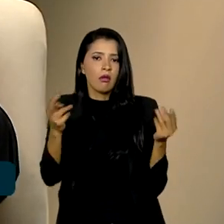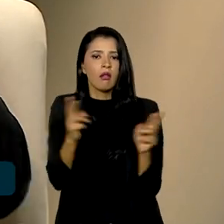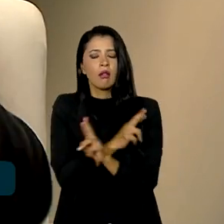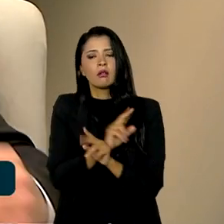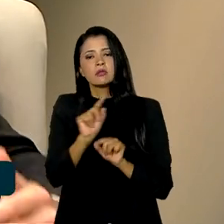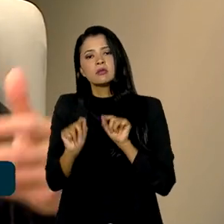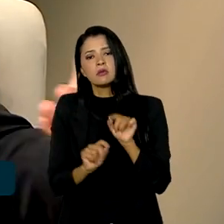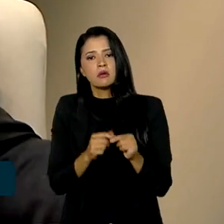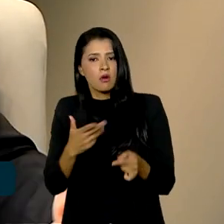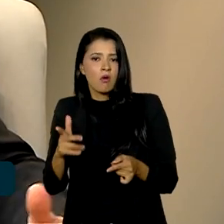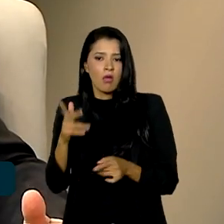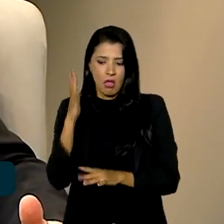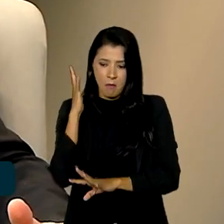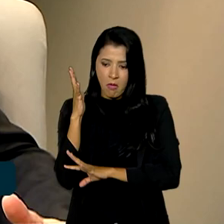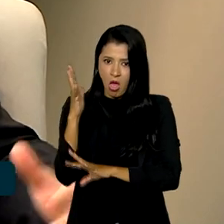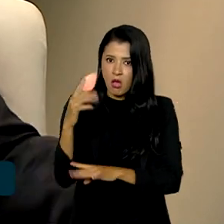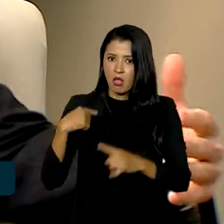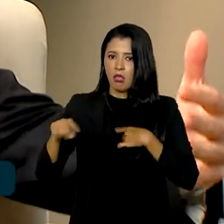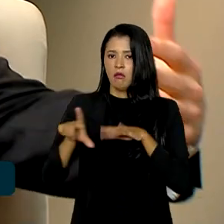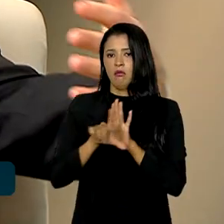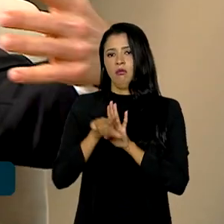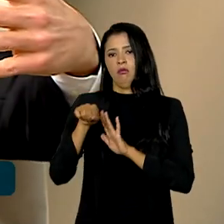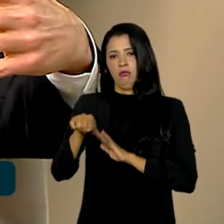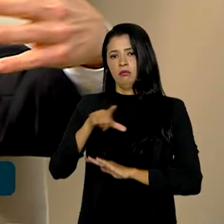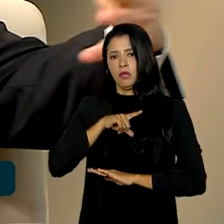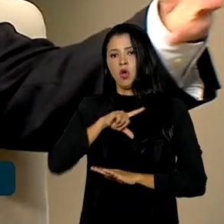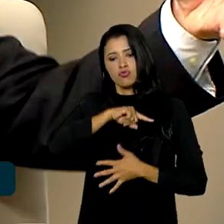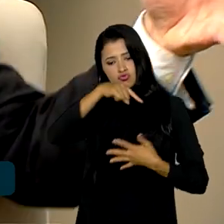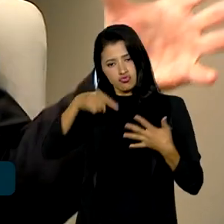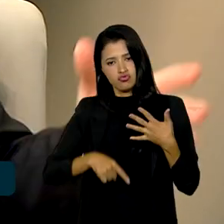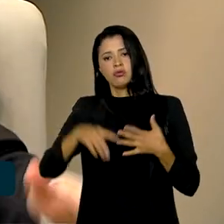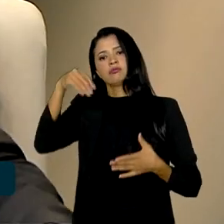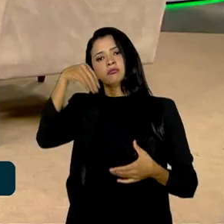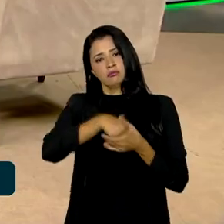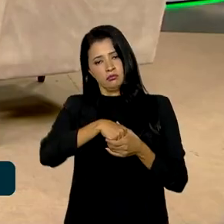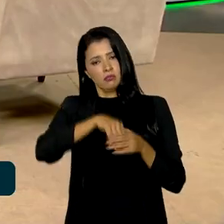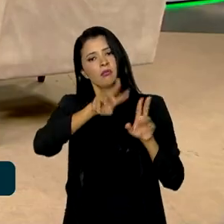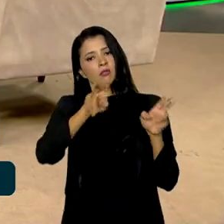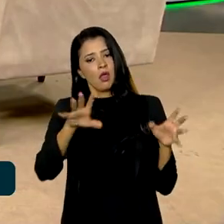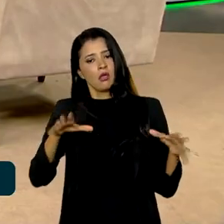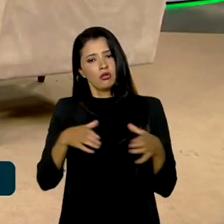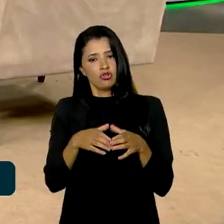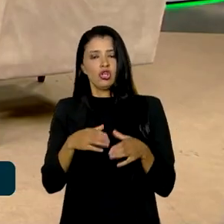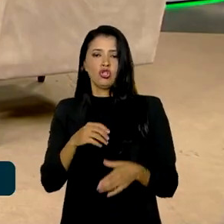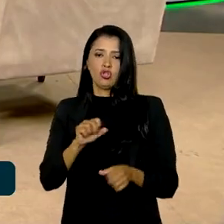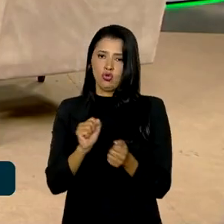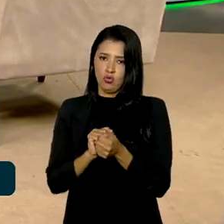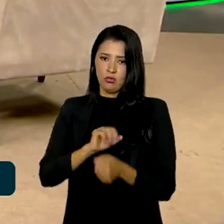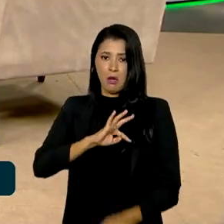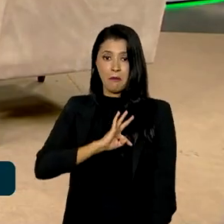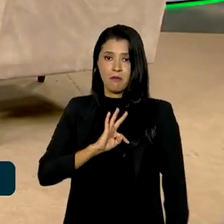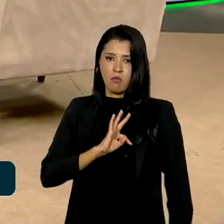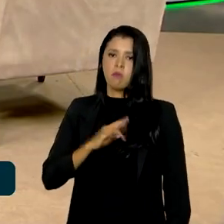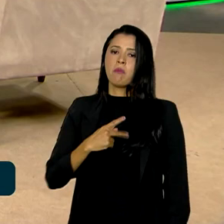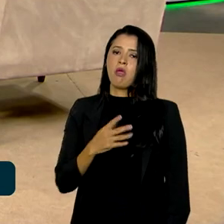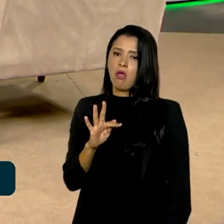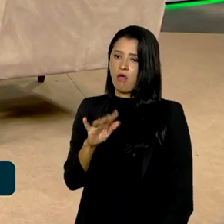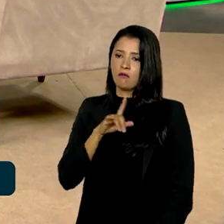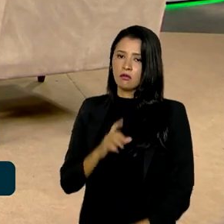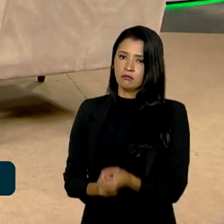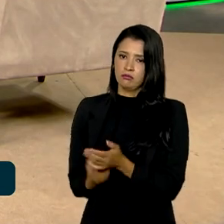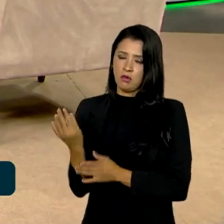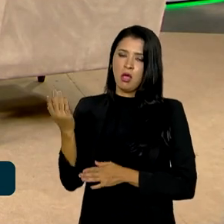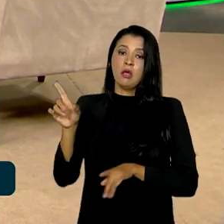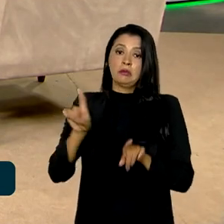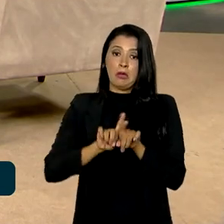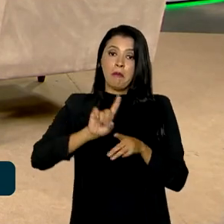a desmatamento ilegal. Então, tudo isso é uma agenda conjunta que a gente está construindo junto com a polícia. Agora, além dos